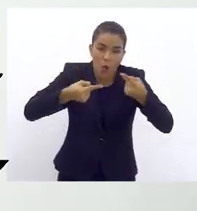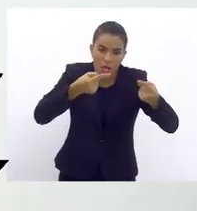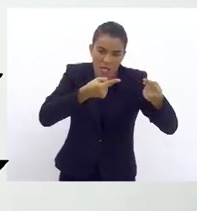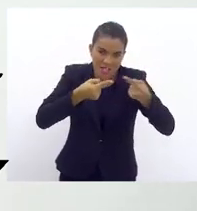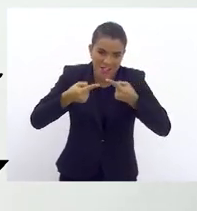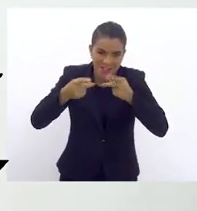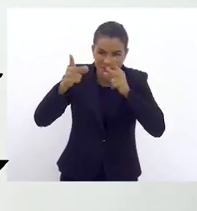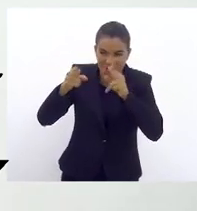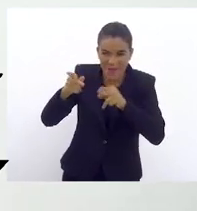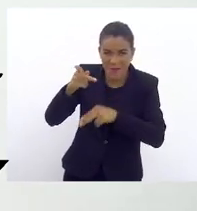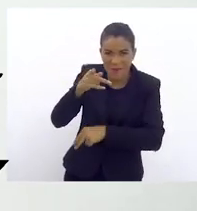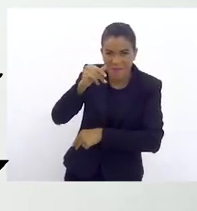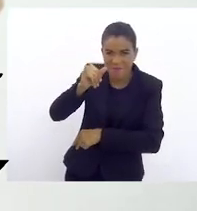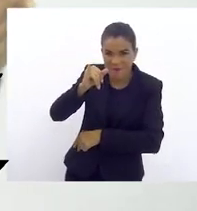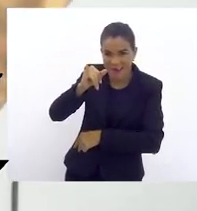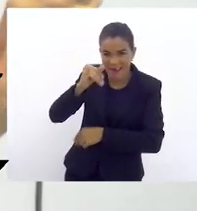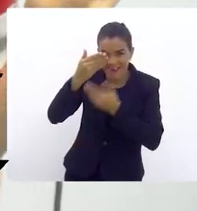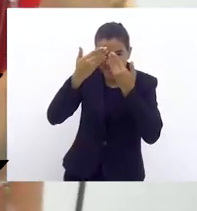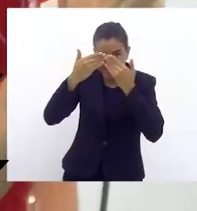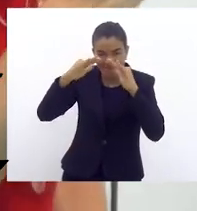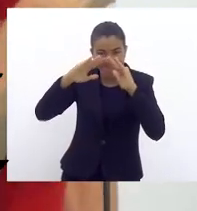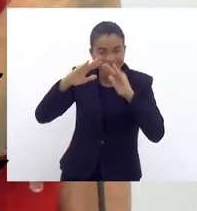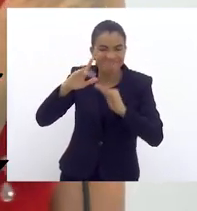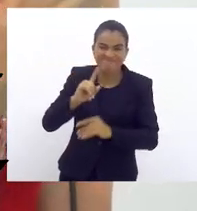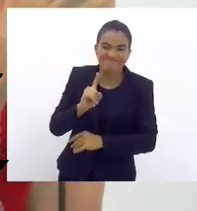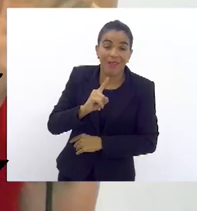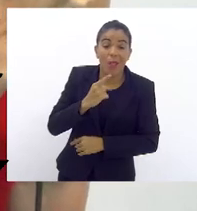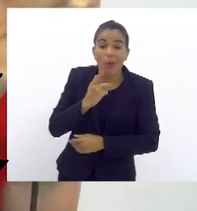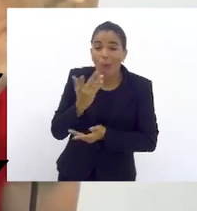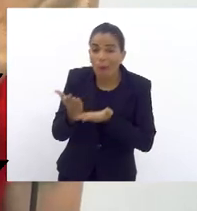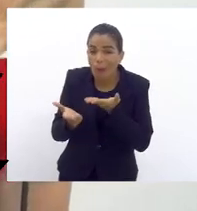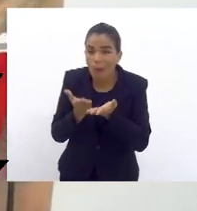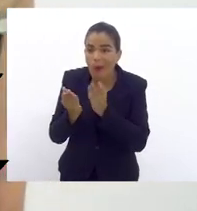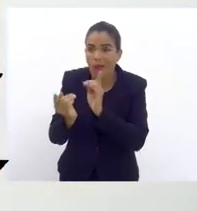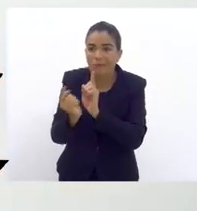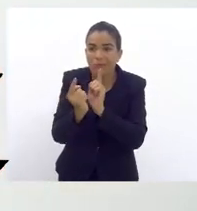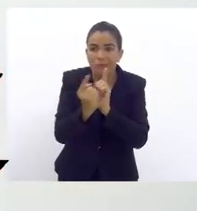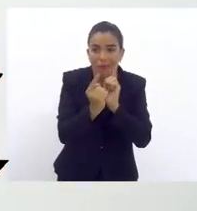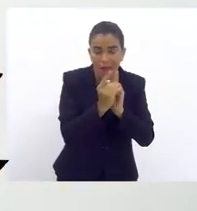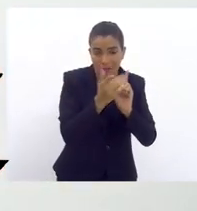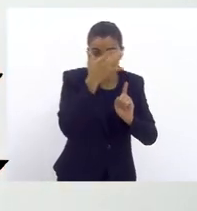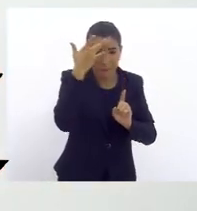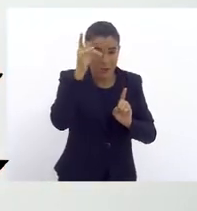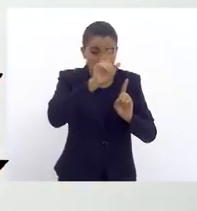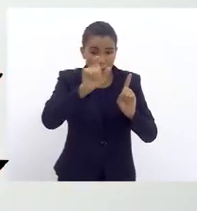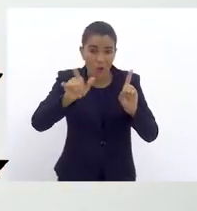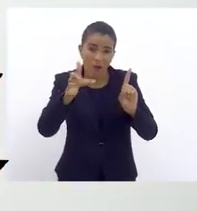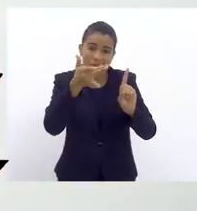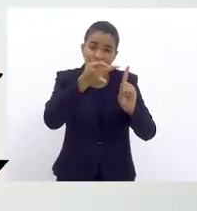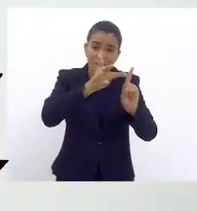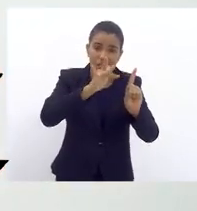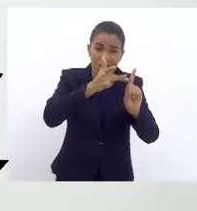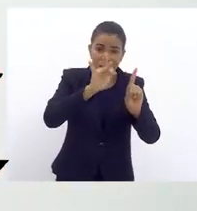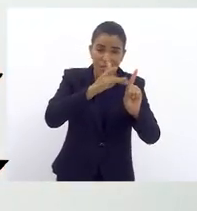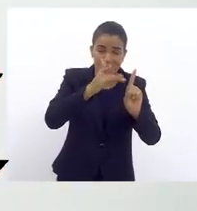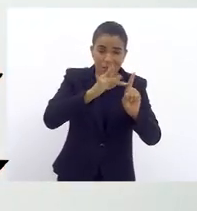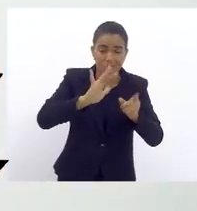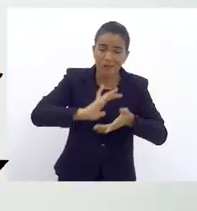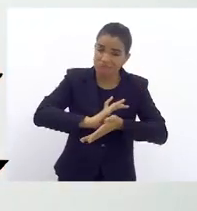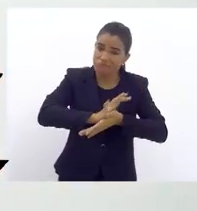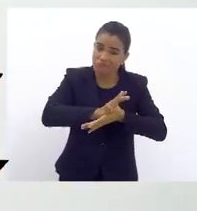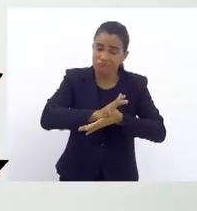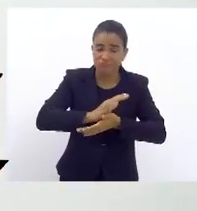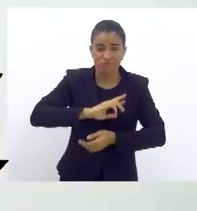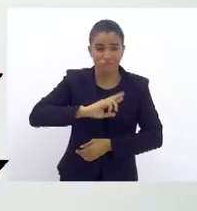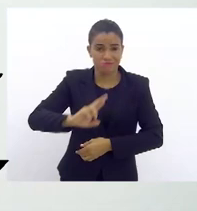Babalu Ivanildo dos Santos eu atendo as vítimas de intolerância que chegam a